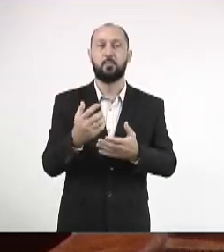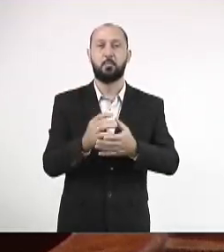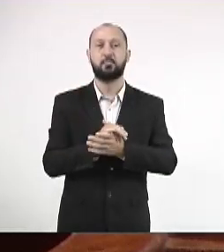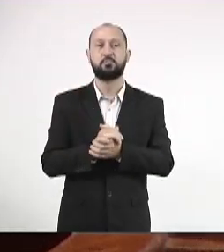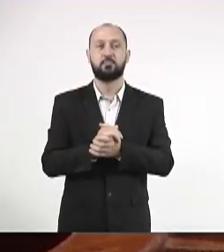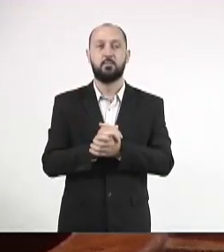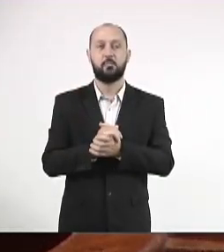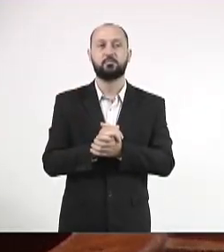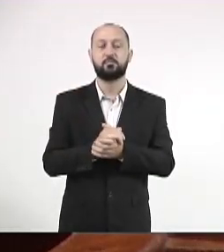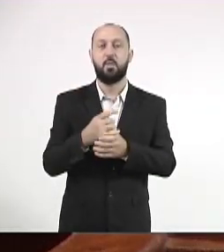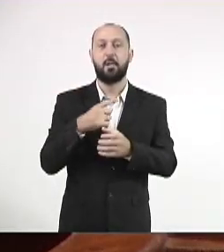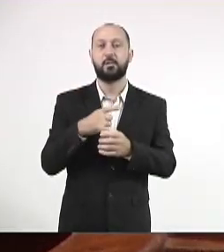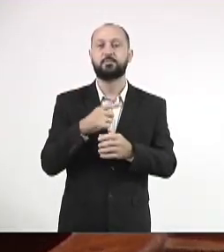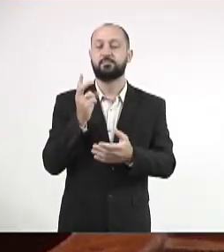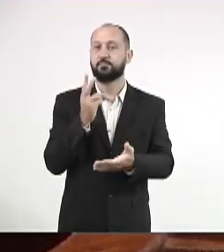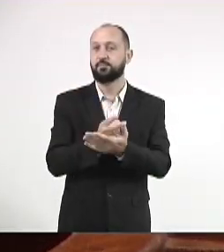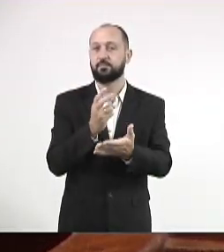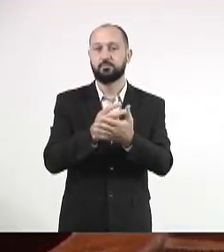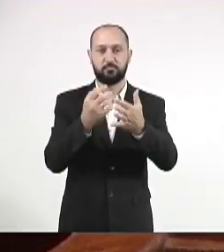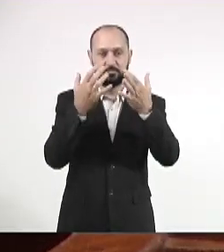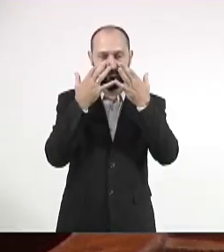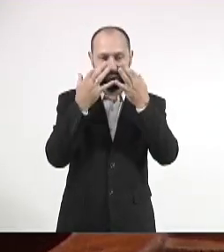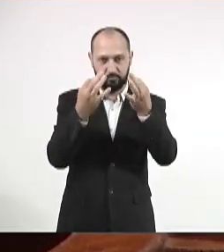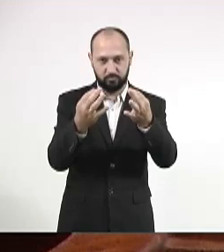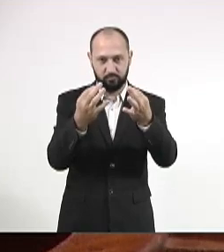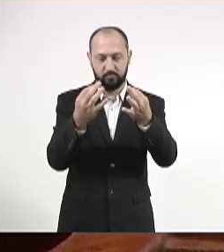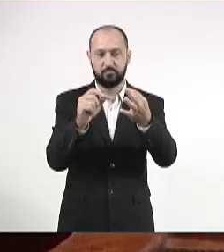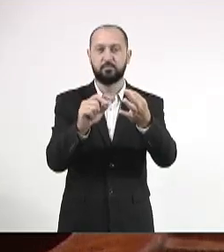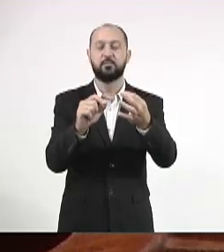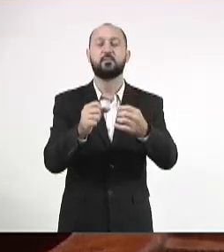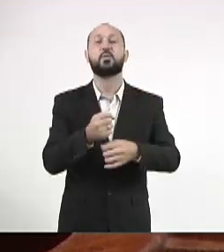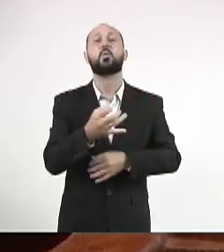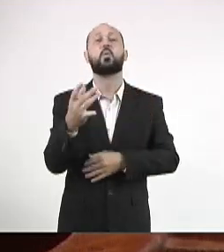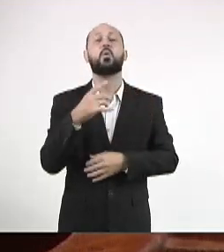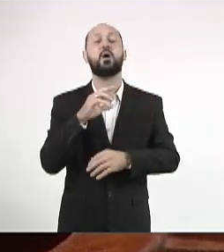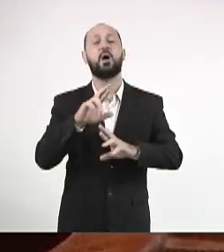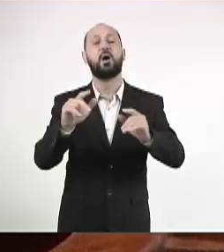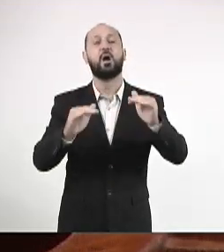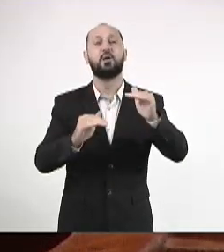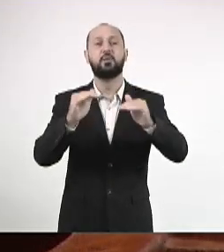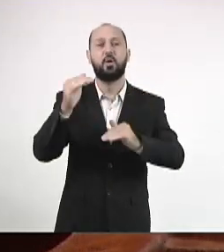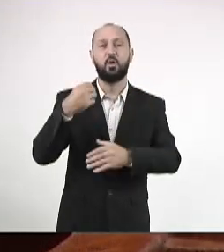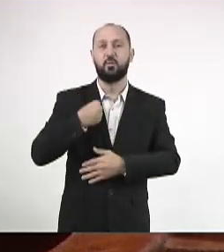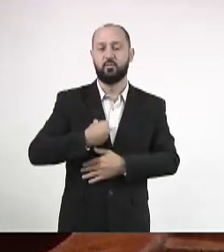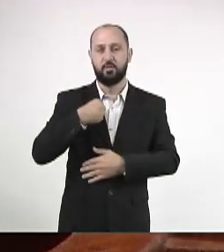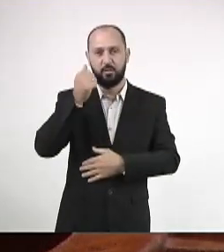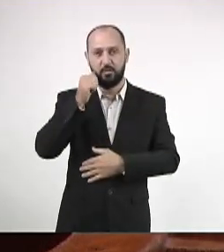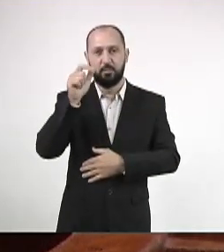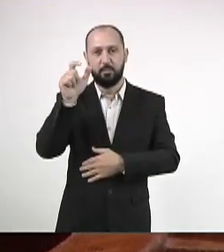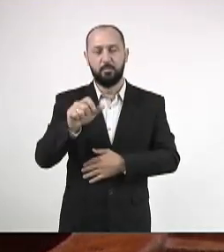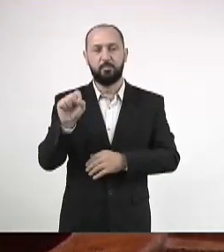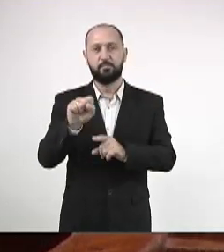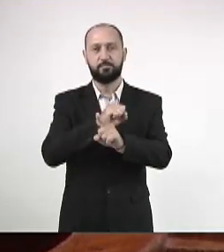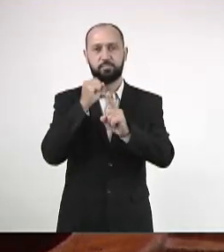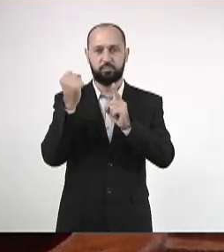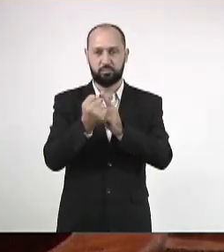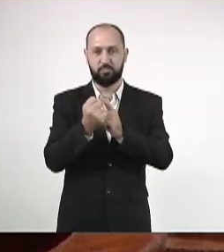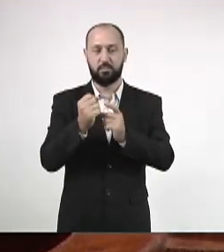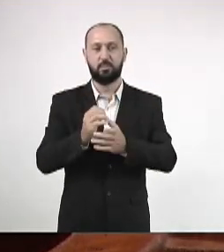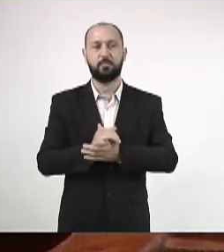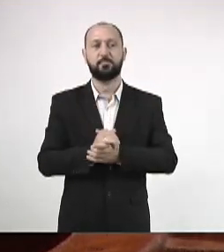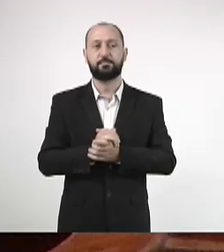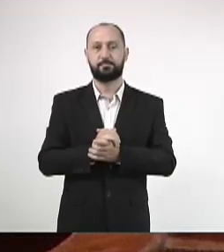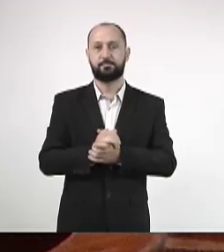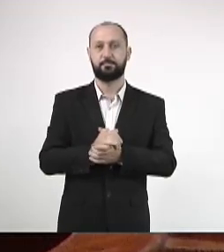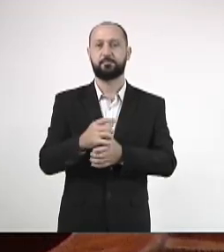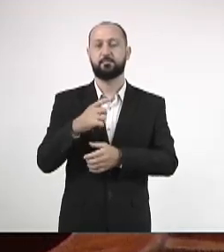retrasado, sempre estivemos observando o quão é desigual a vida das mulheres na sociedade.